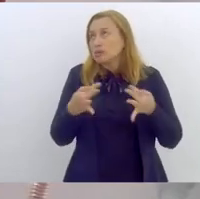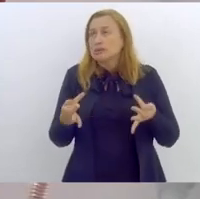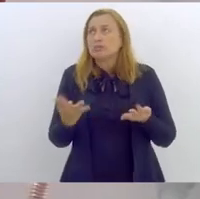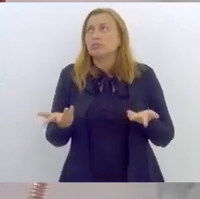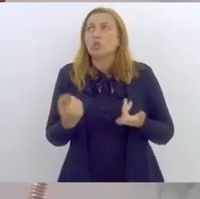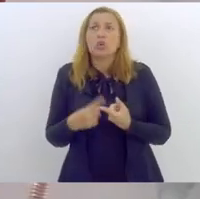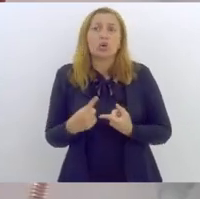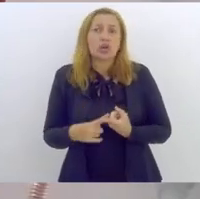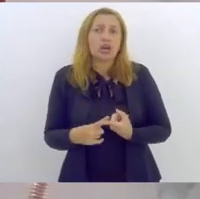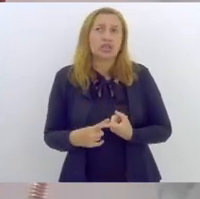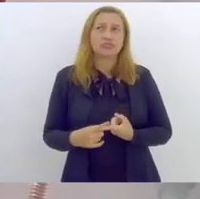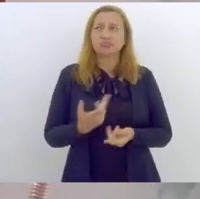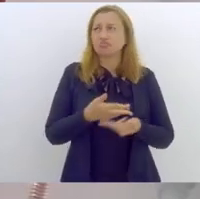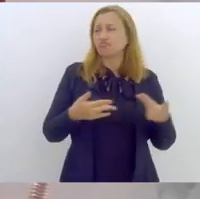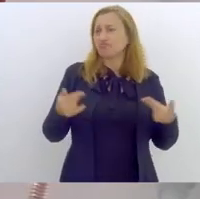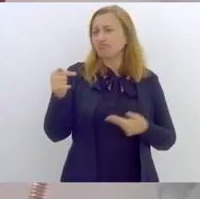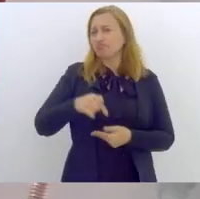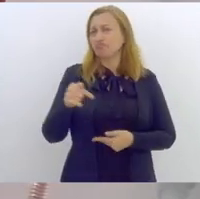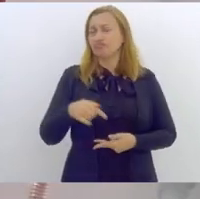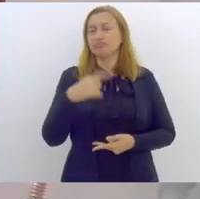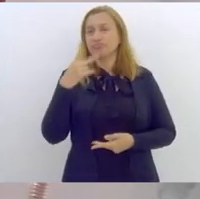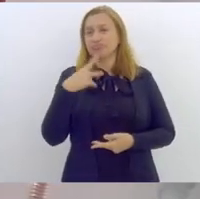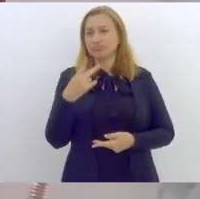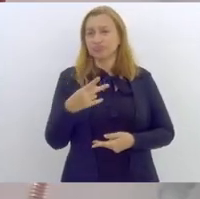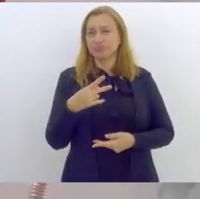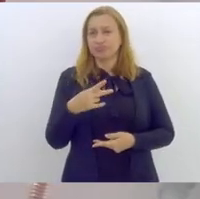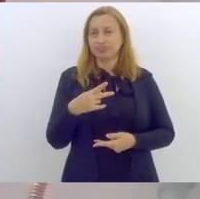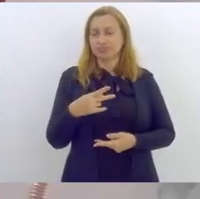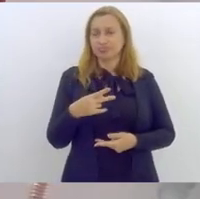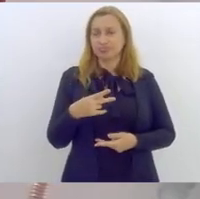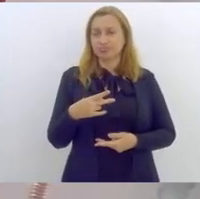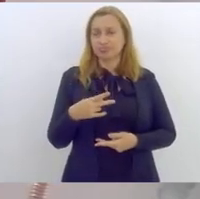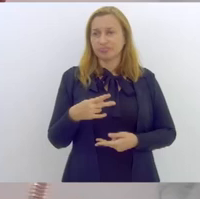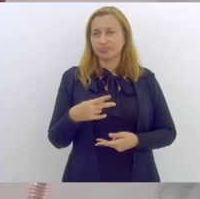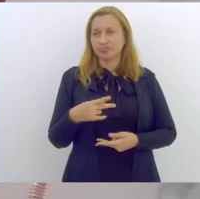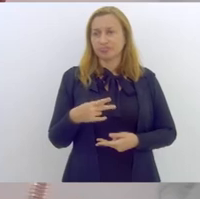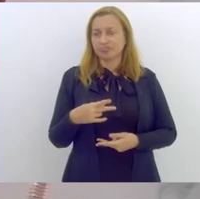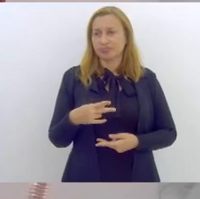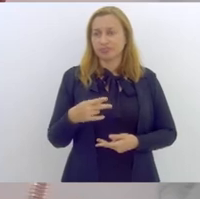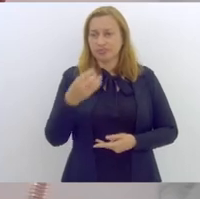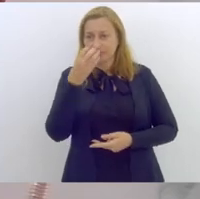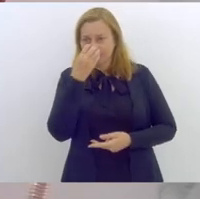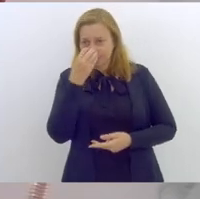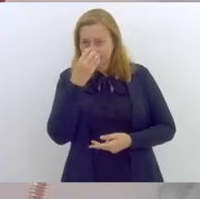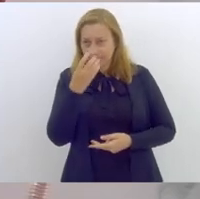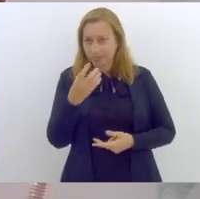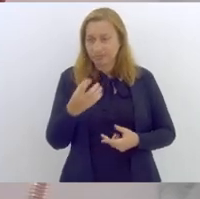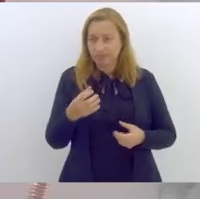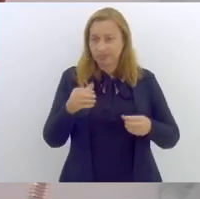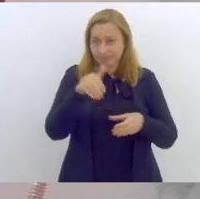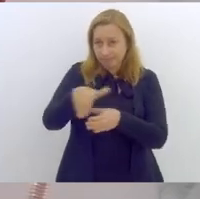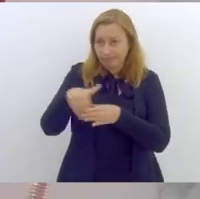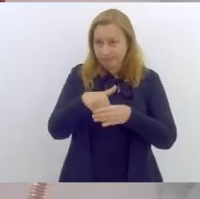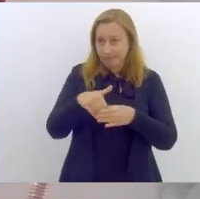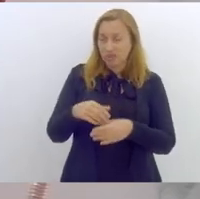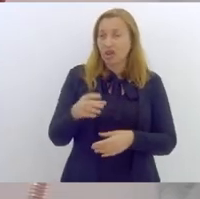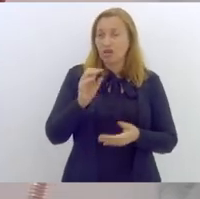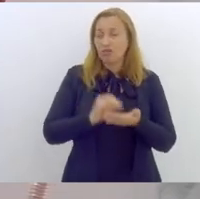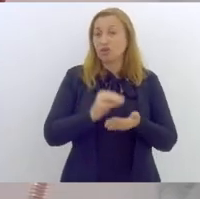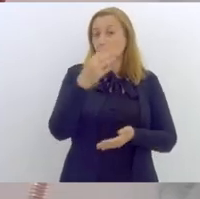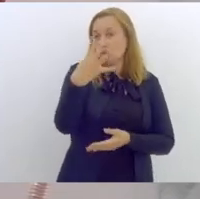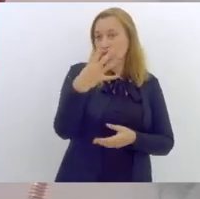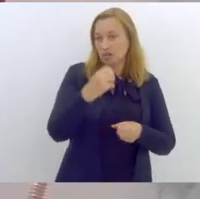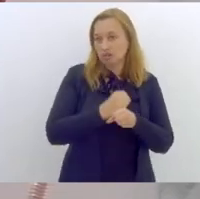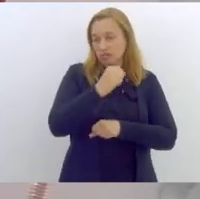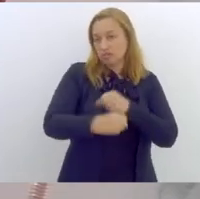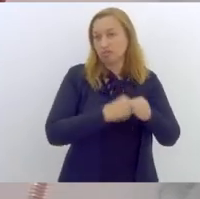embora muitos aqui Falem equivocadamente que a gente faz para pagariada para ganhar eleição Ainda faltam quatro anos para a próxima então